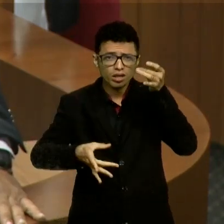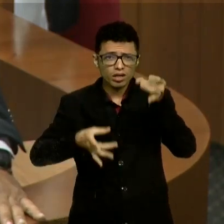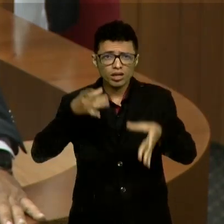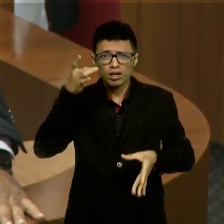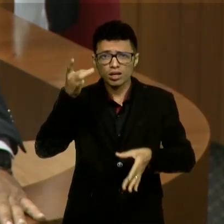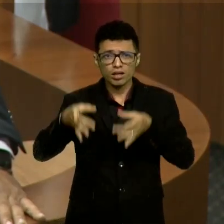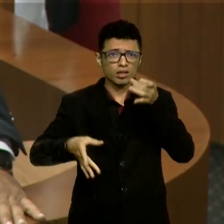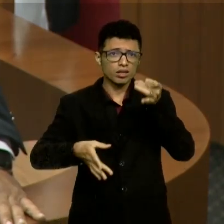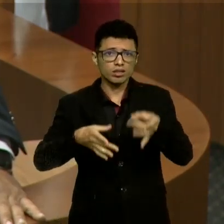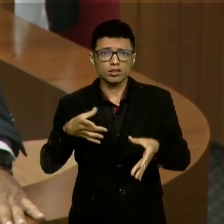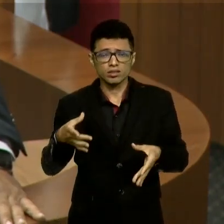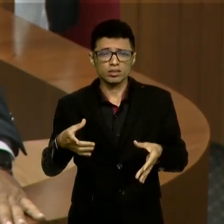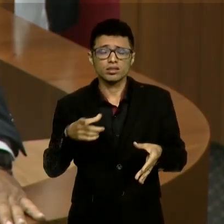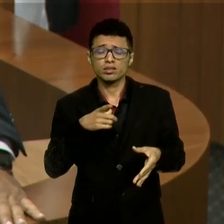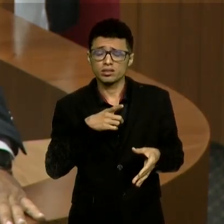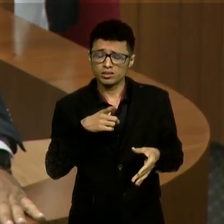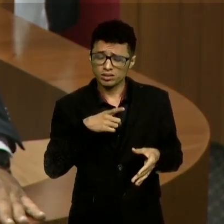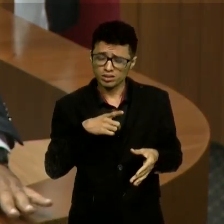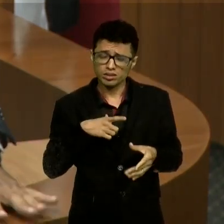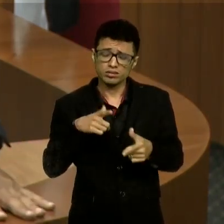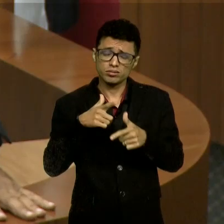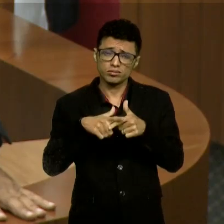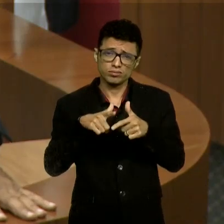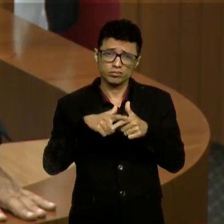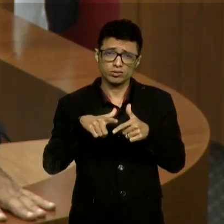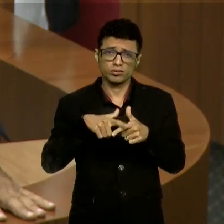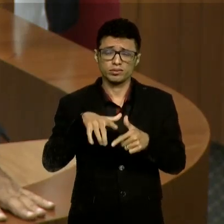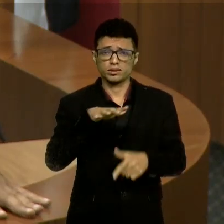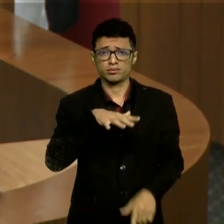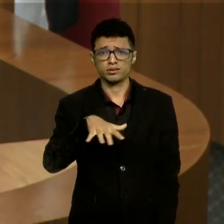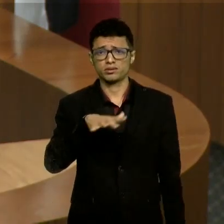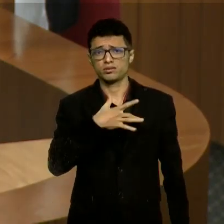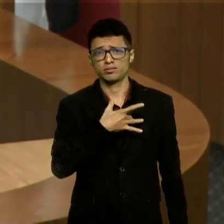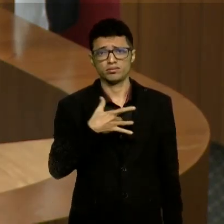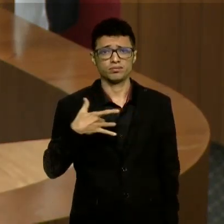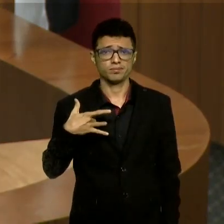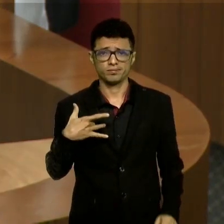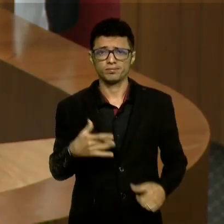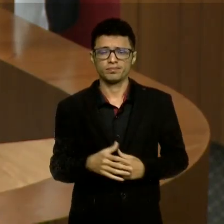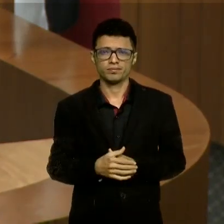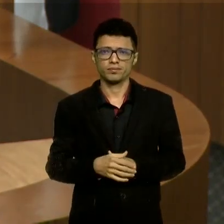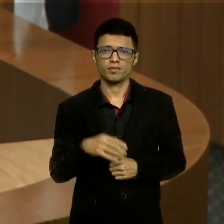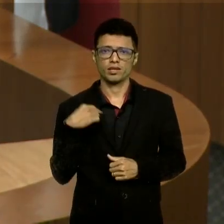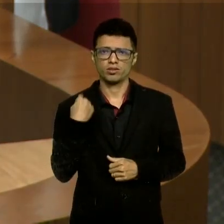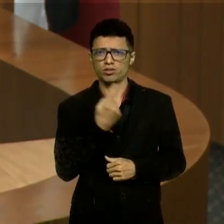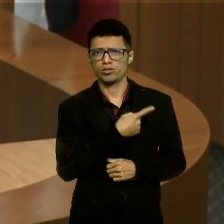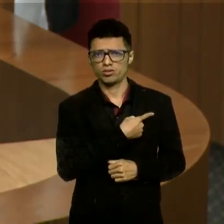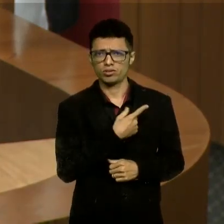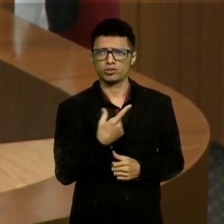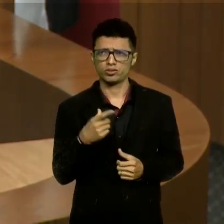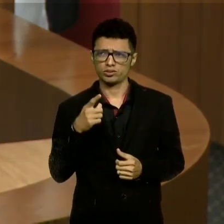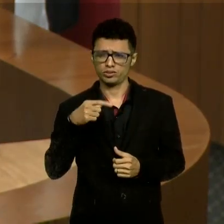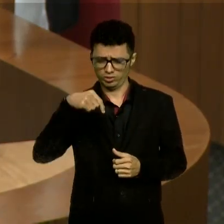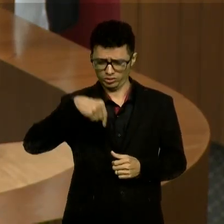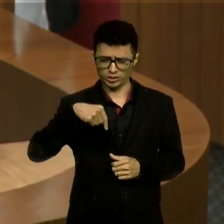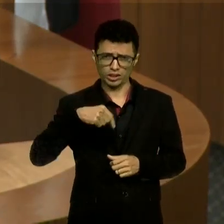causando um prejuízo muito grande para a saúde. Nós, inclusive, vamos, através da nossa emenda, esse